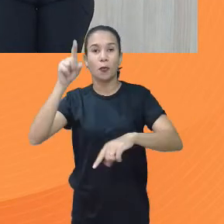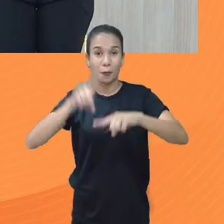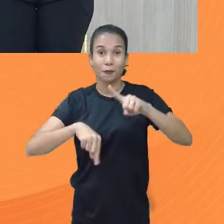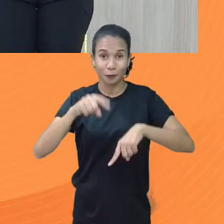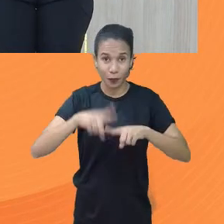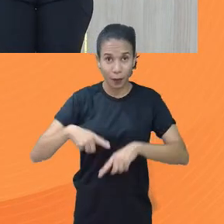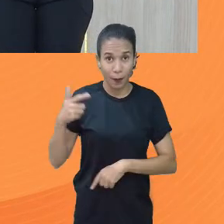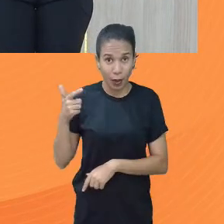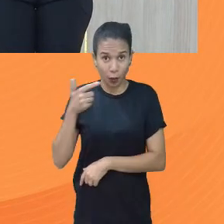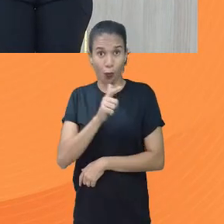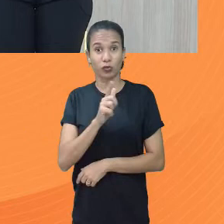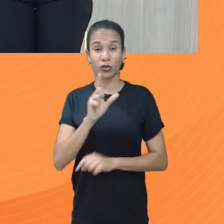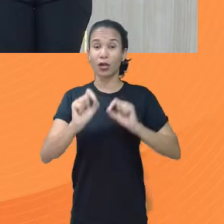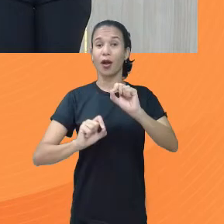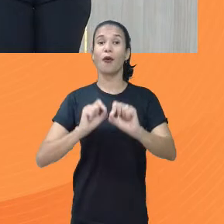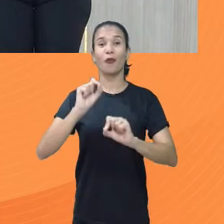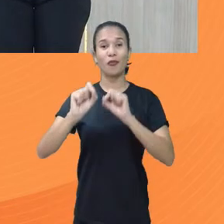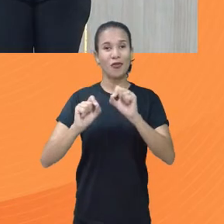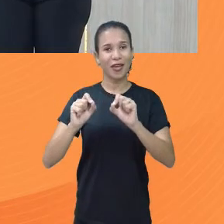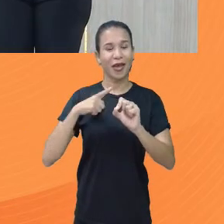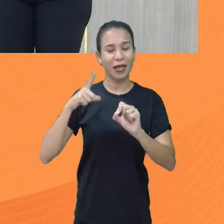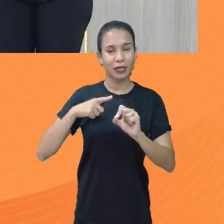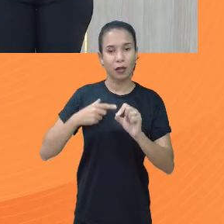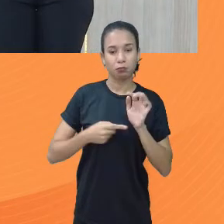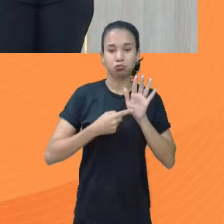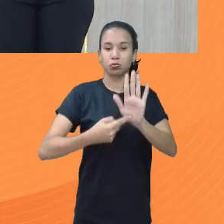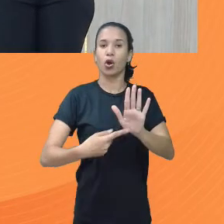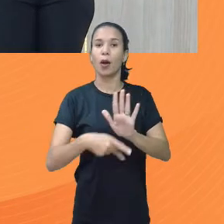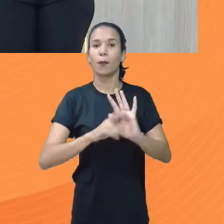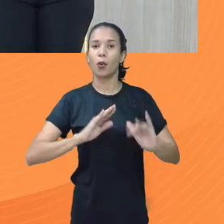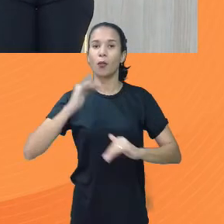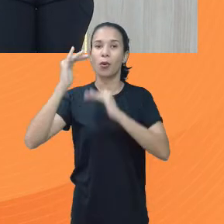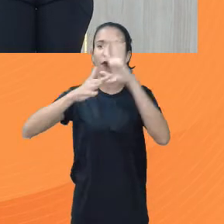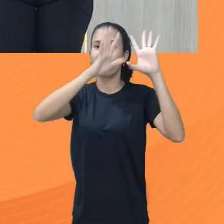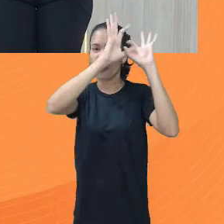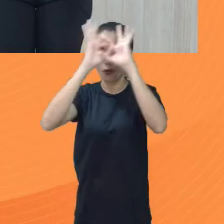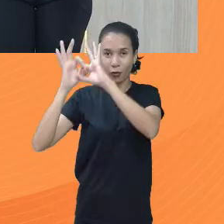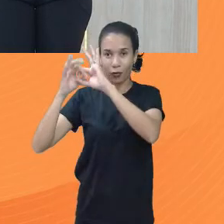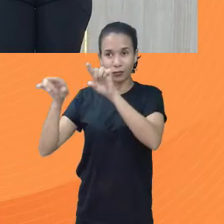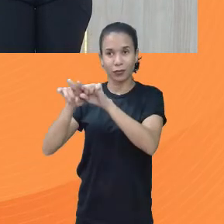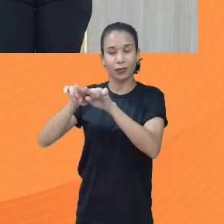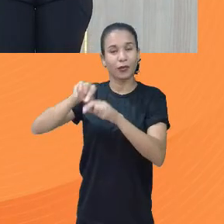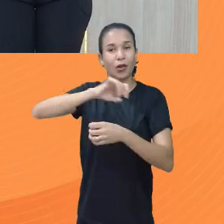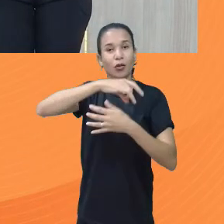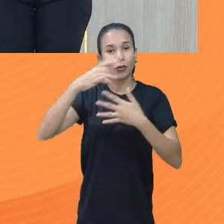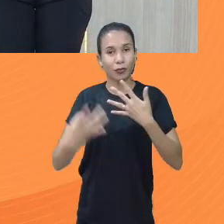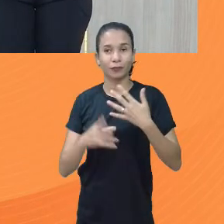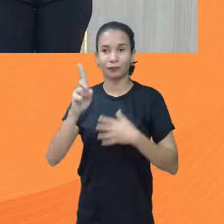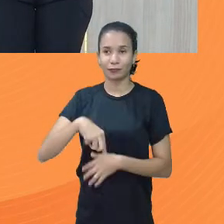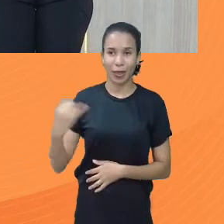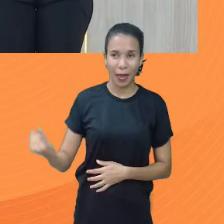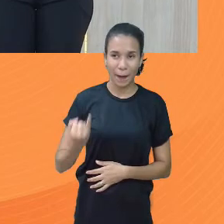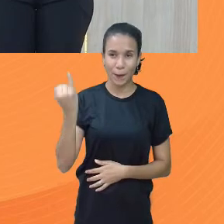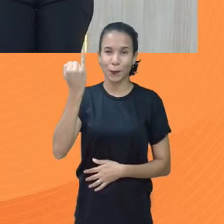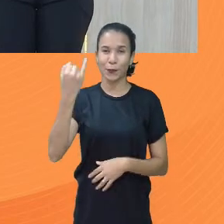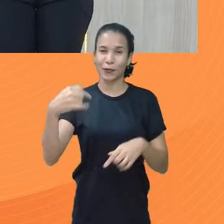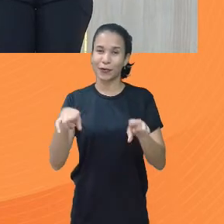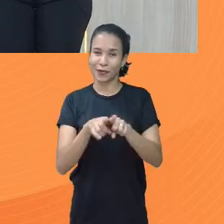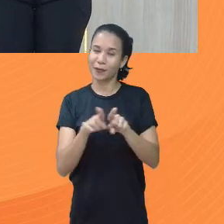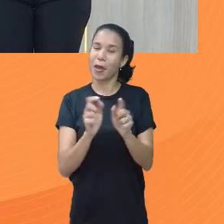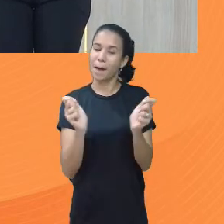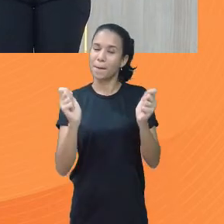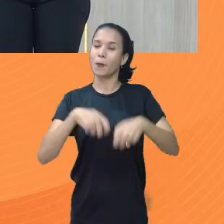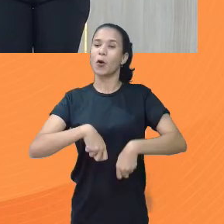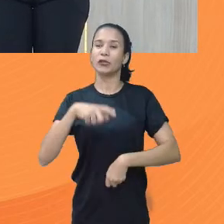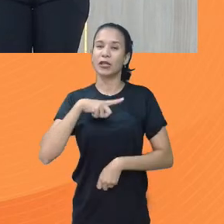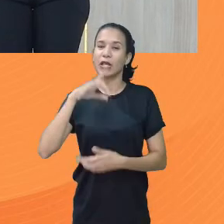materiais para que a gente possa propiciar o desenvolvimento cognitivo e dos seus aspectos que são importantes para que ele